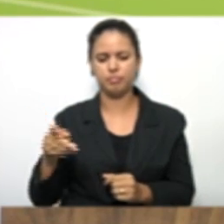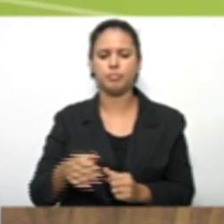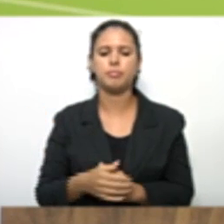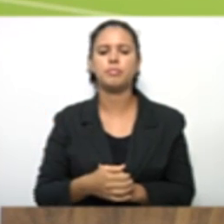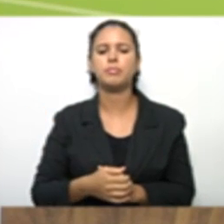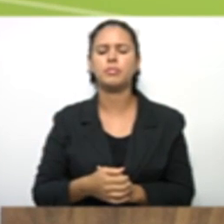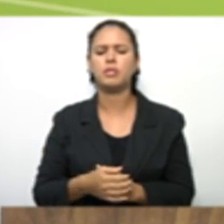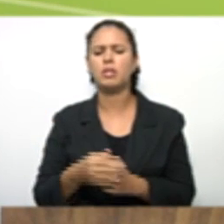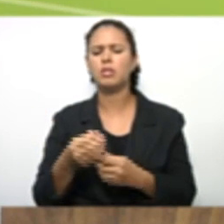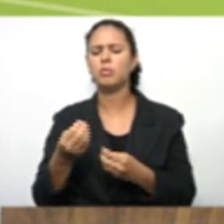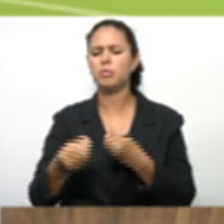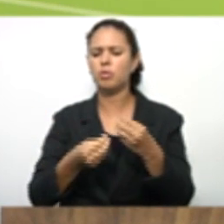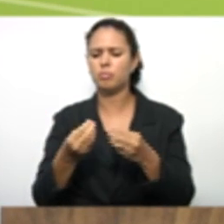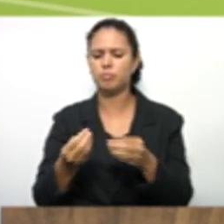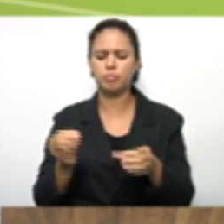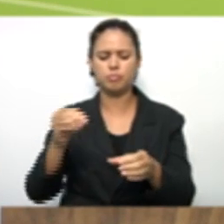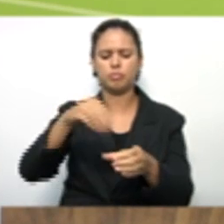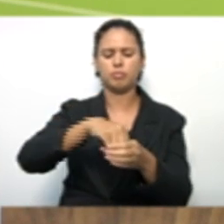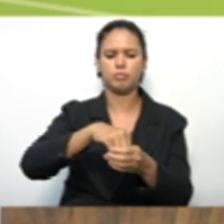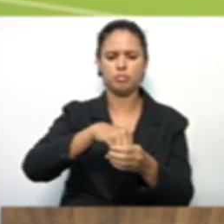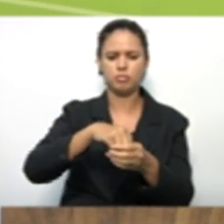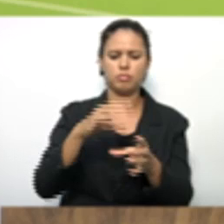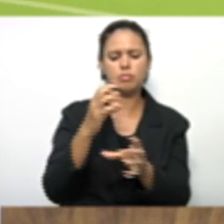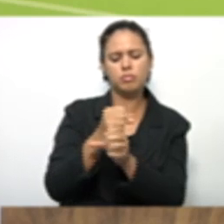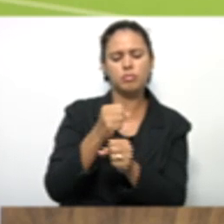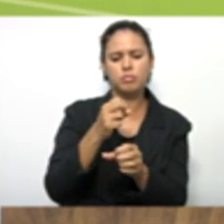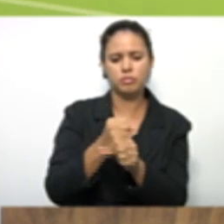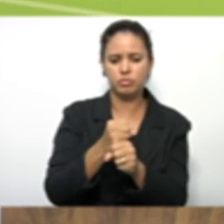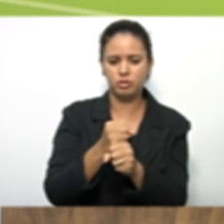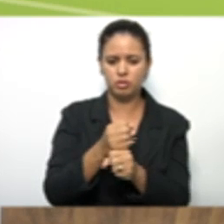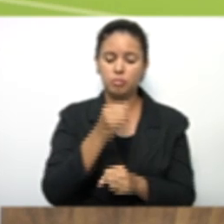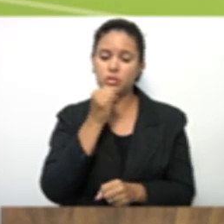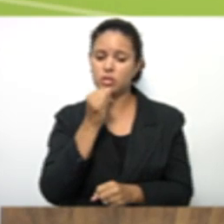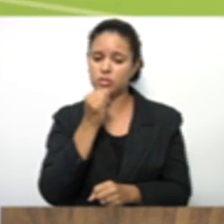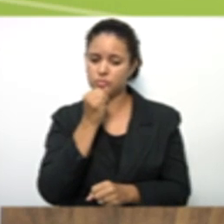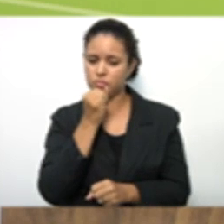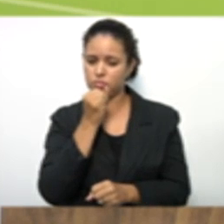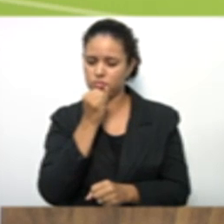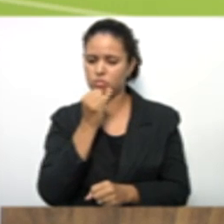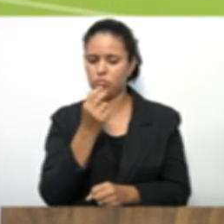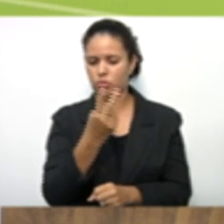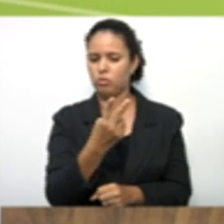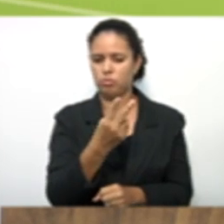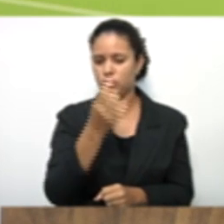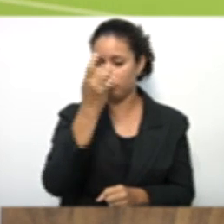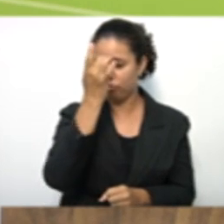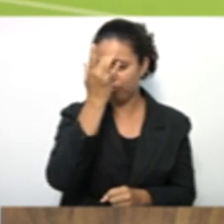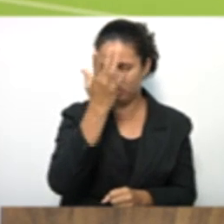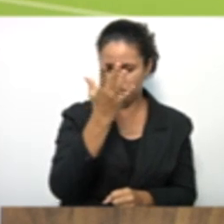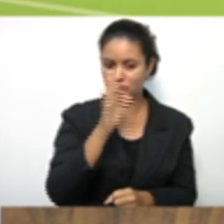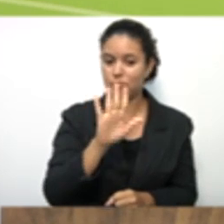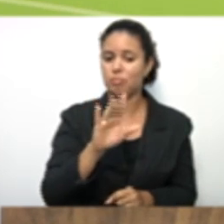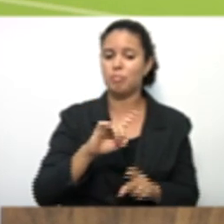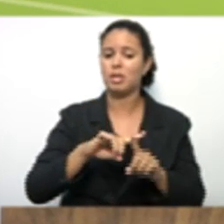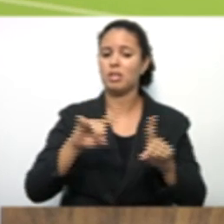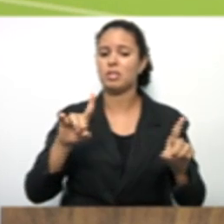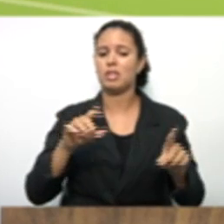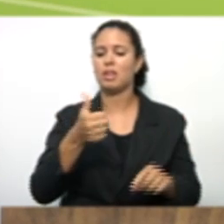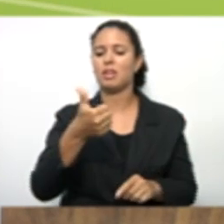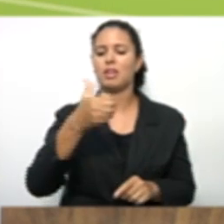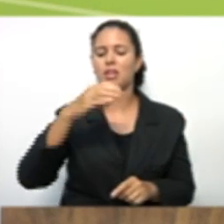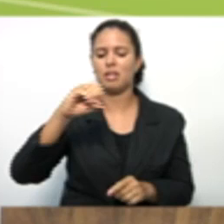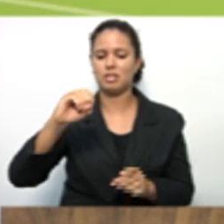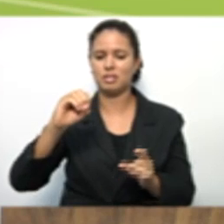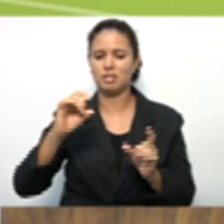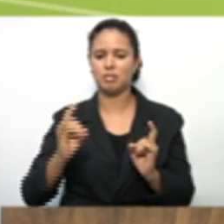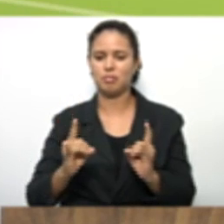isso lá na contabilização? 2 ficaria fácil, mas e se você tivesse 10, 15? Ia ter que anotar cada vez lá um papel, apartamento